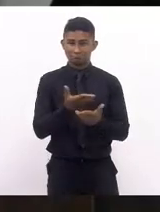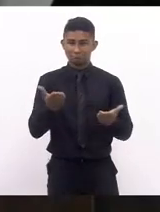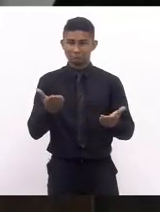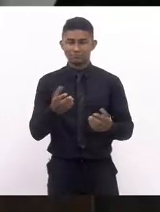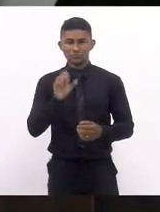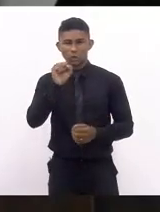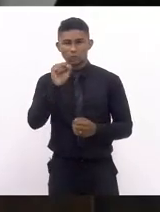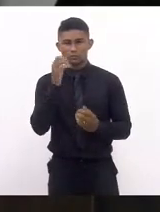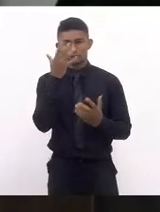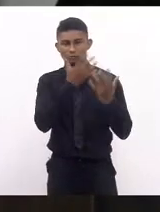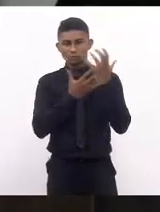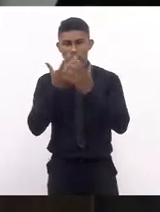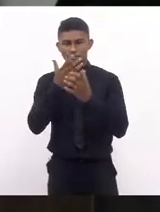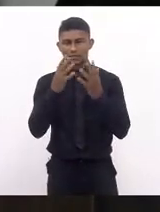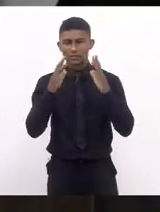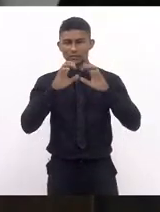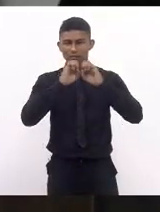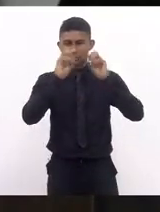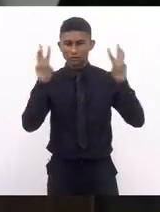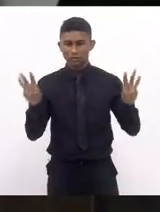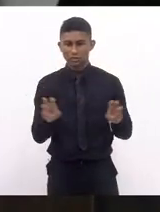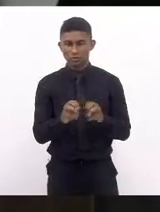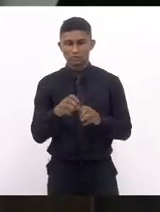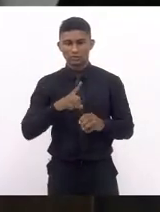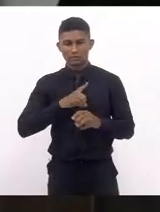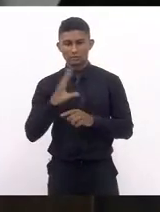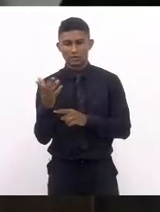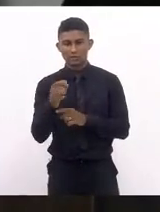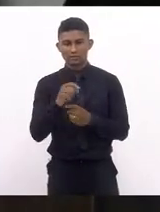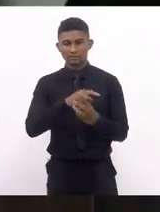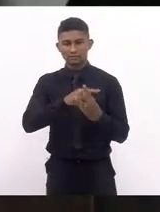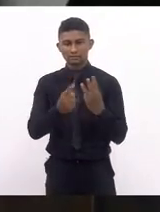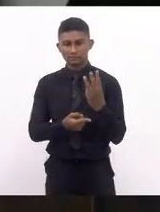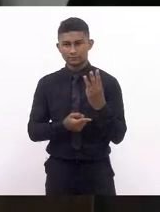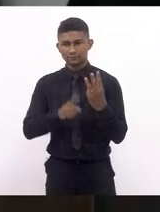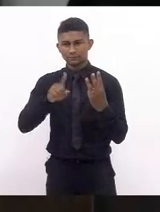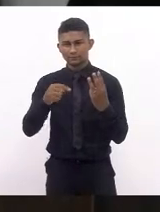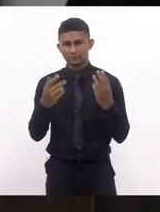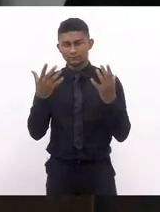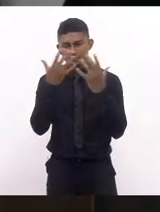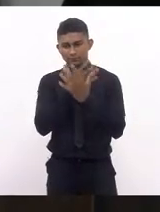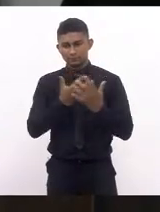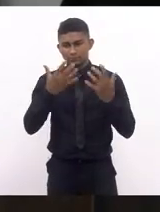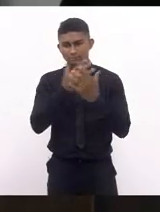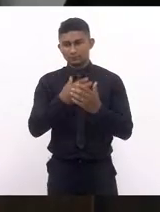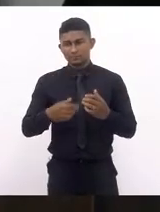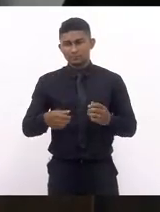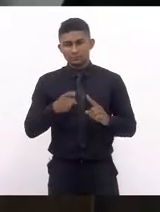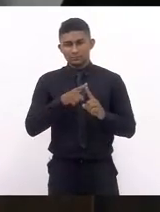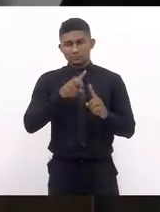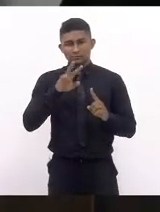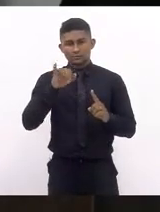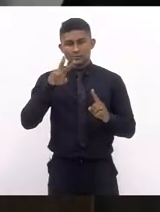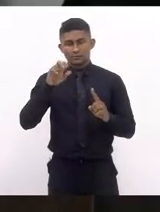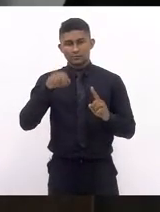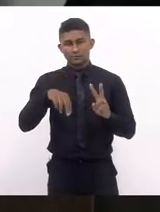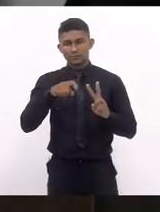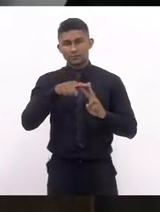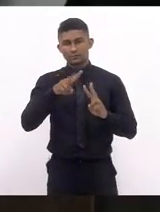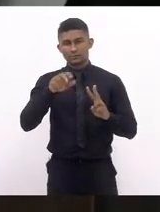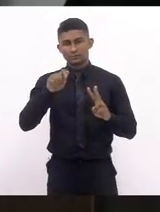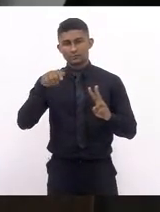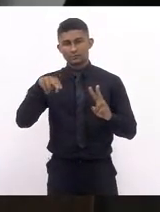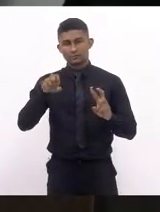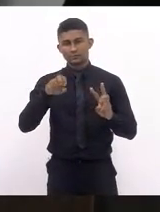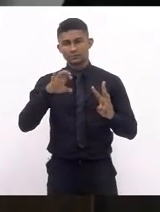espetáculos de música reunião de autoria três artistas no segmento qualidades da música brasileira Ivan Lins agressiva